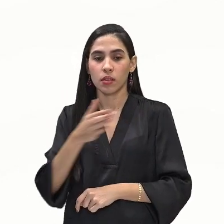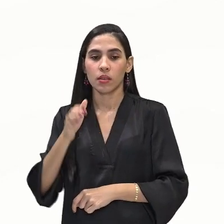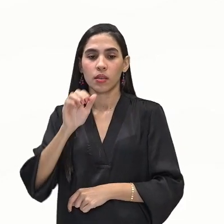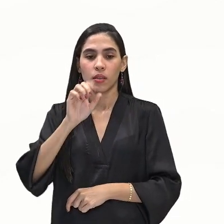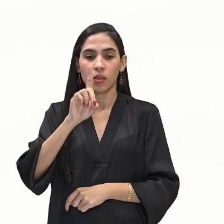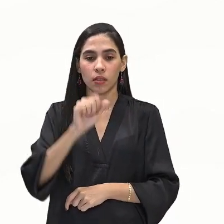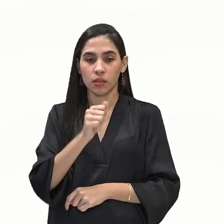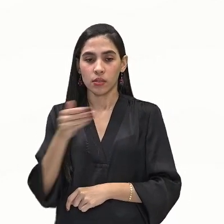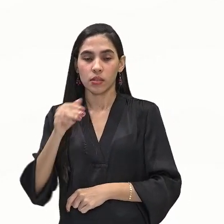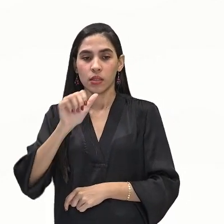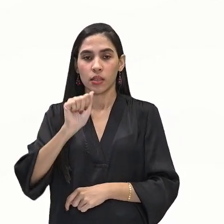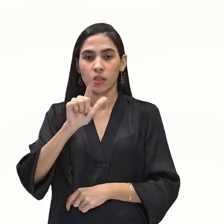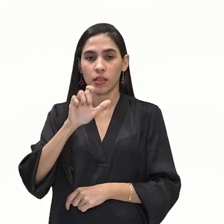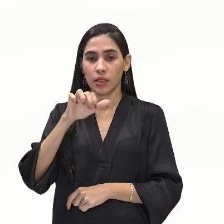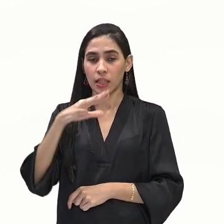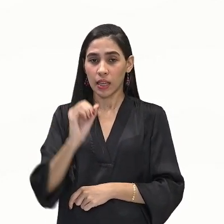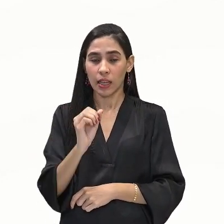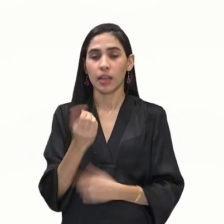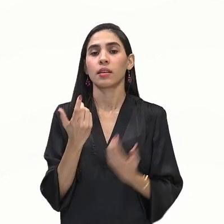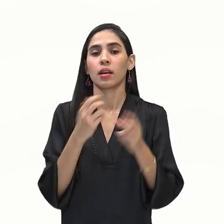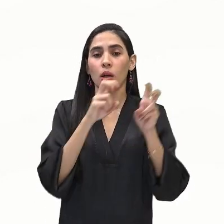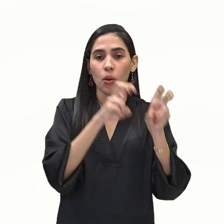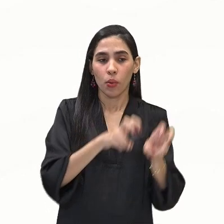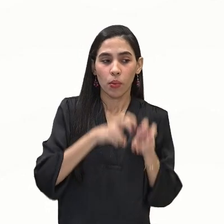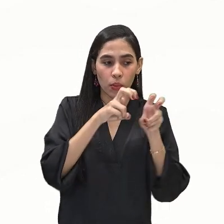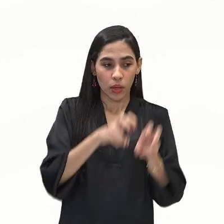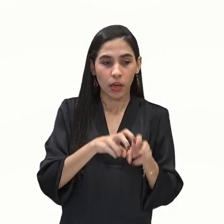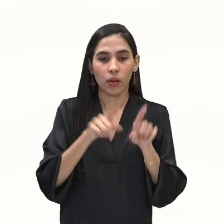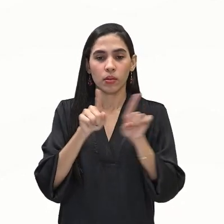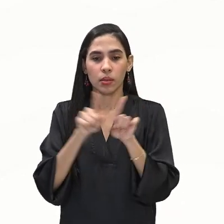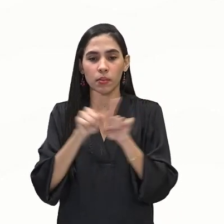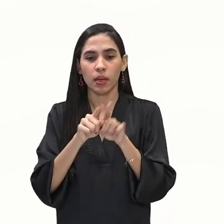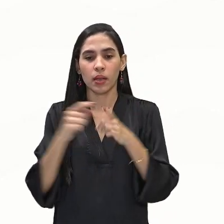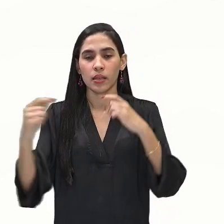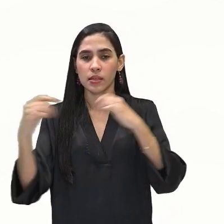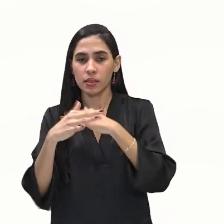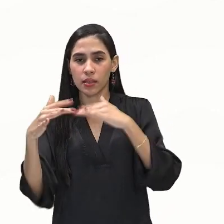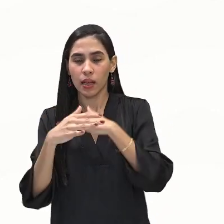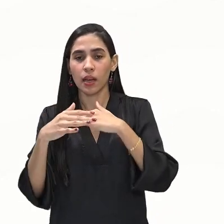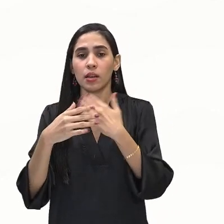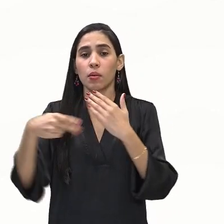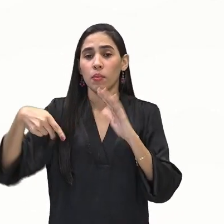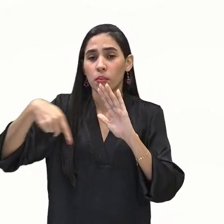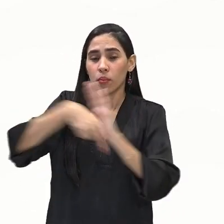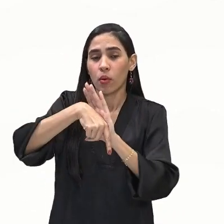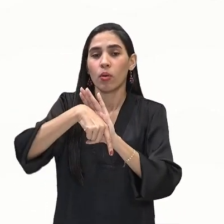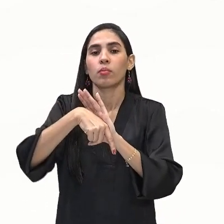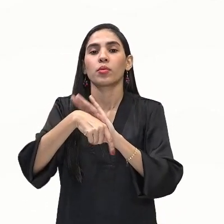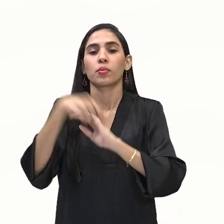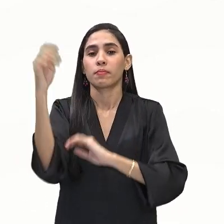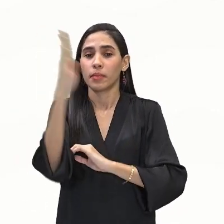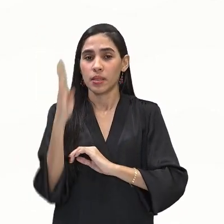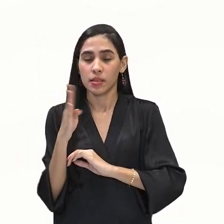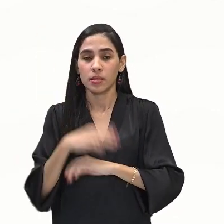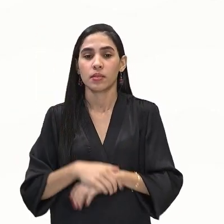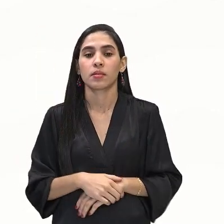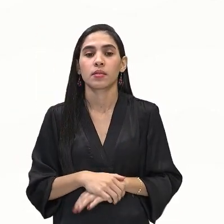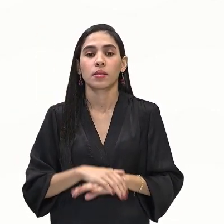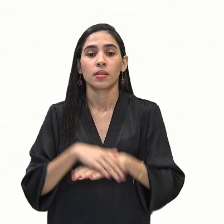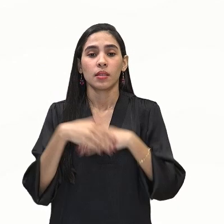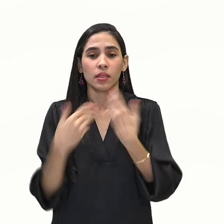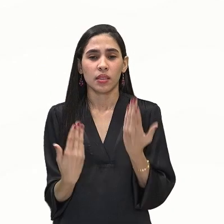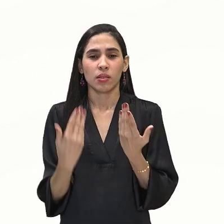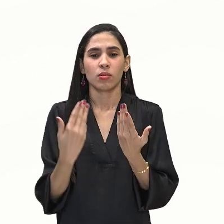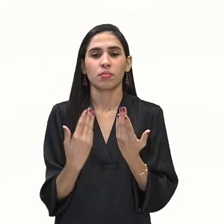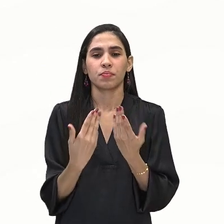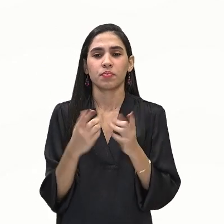em ambientes rurais, urbanos e mitológicos do Brasil, do país. Então, no ambiente mitológico, nós